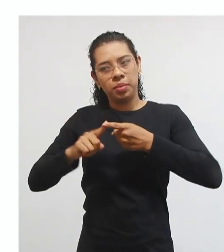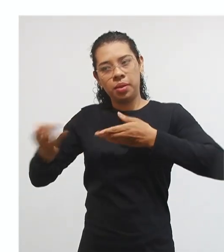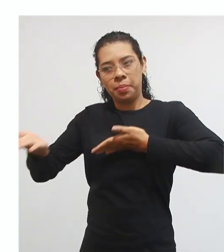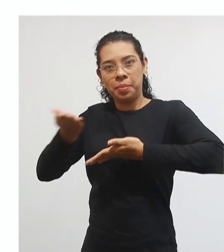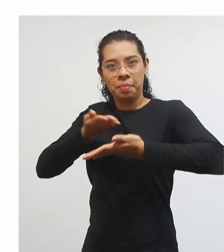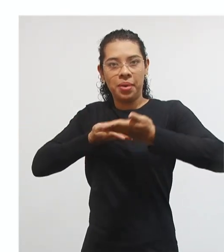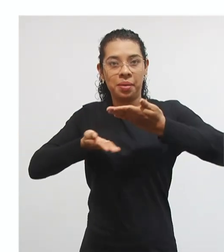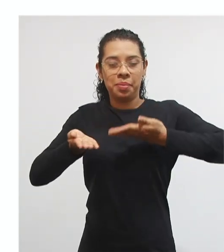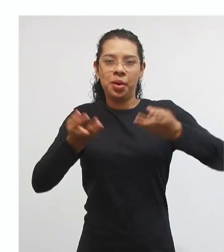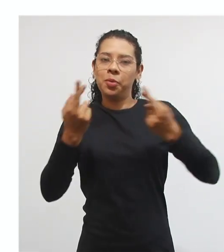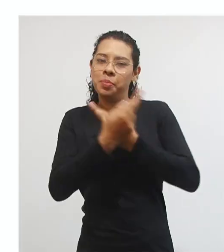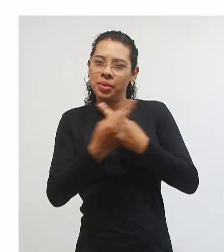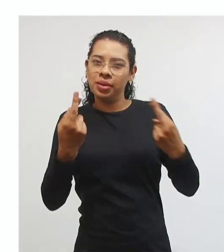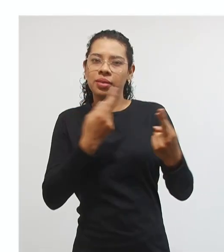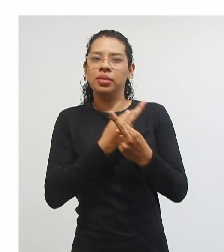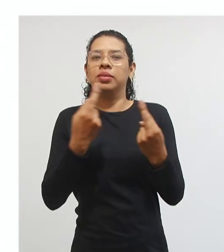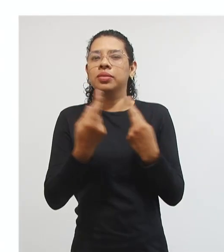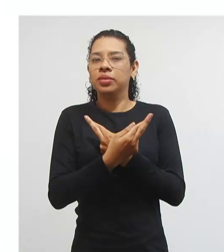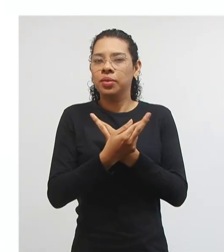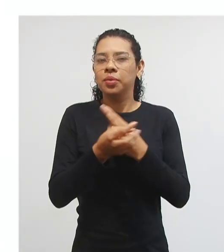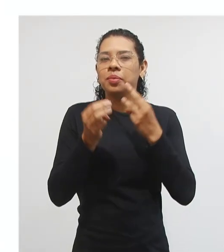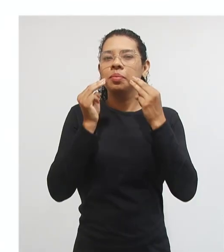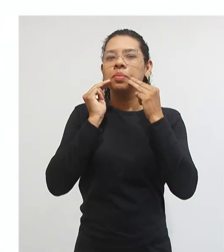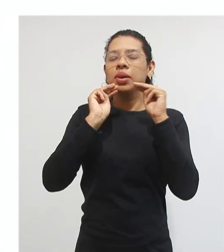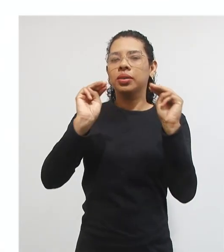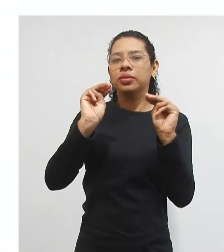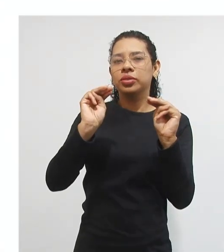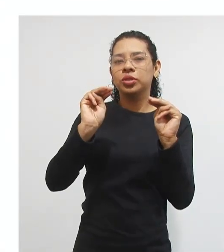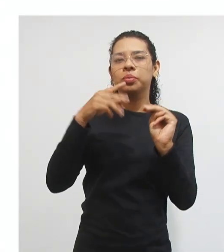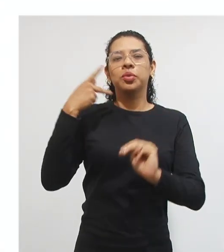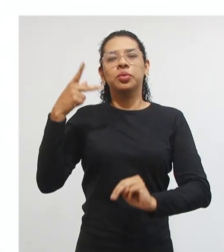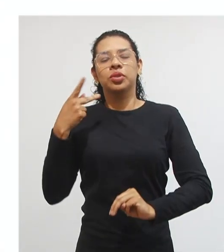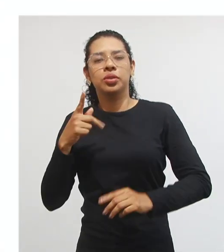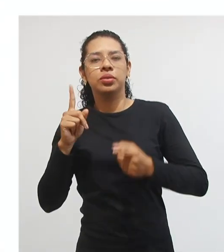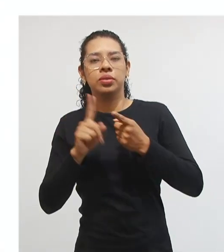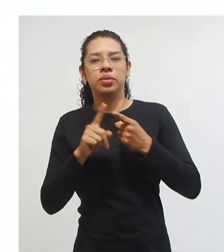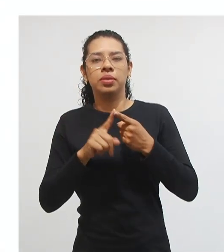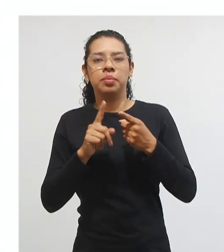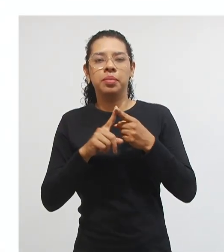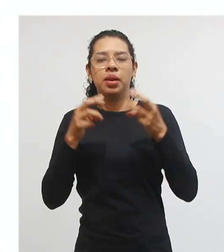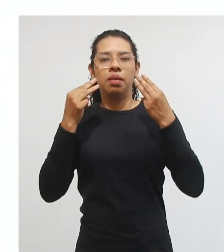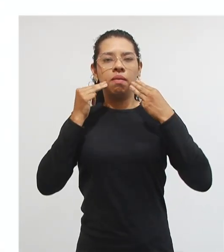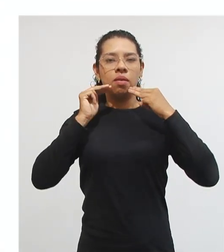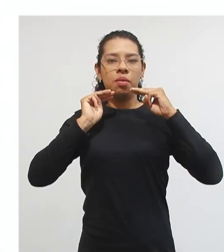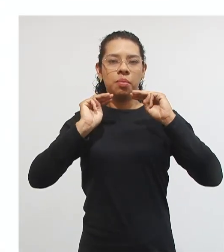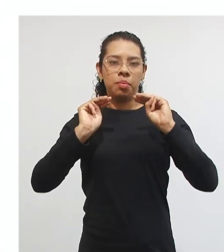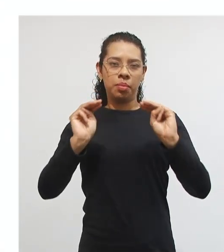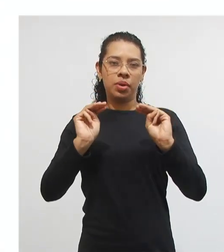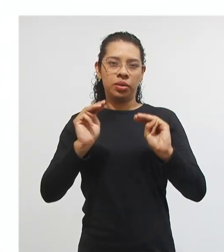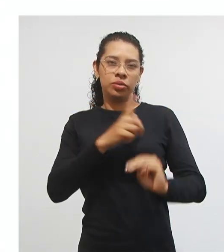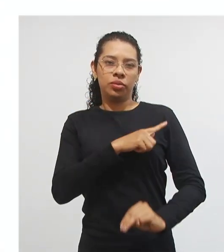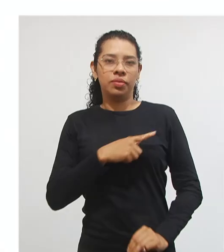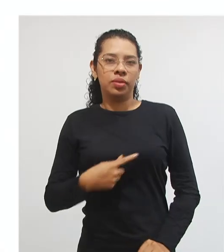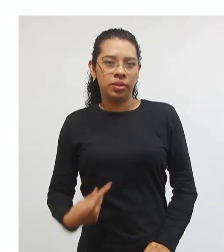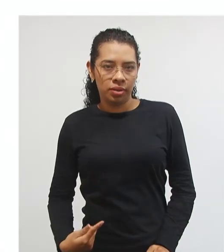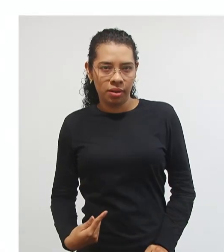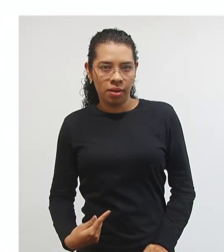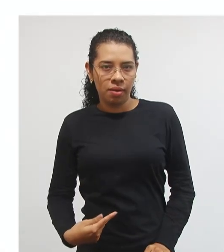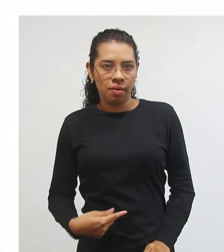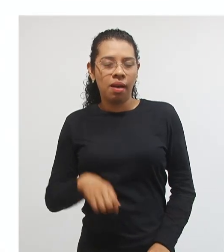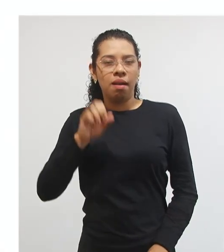marketing político com o marketing pessoal, porque a pessoa aí sim vai pessoalizar bastante o marketing, vai colocar a sua carinha